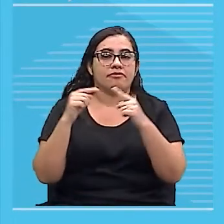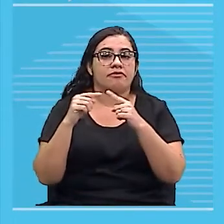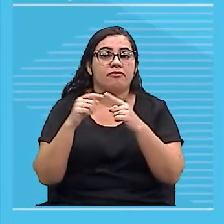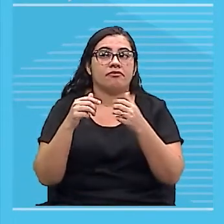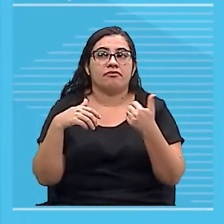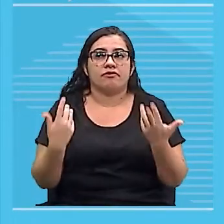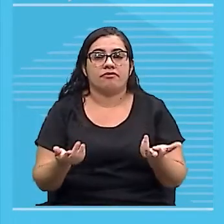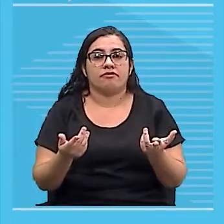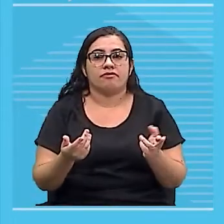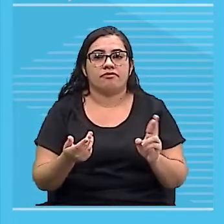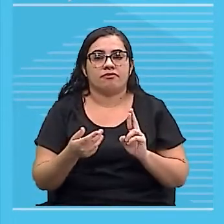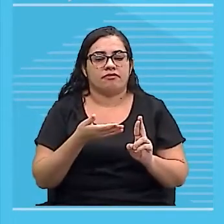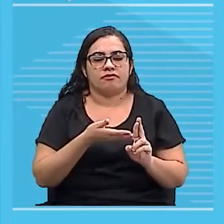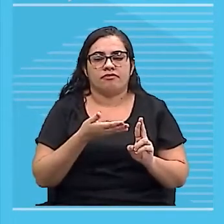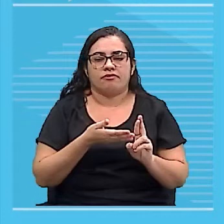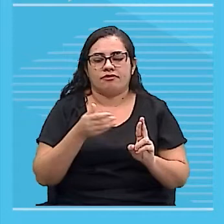letra A.